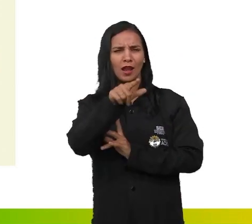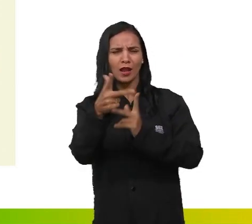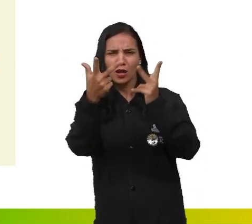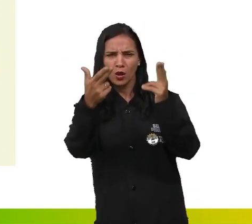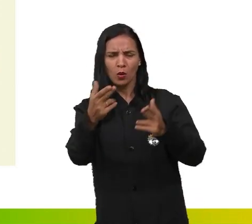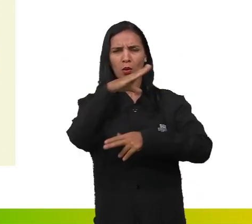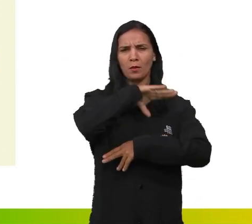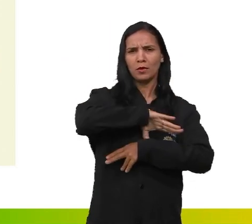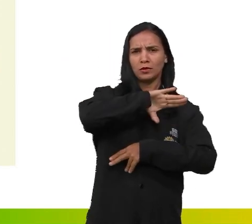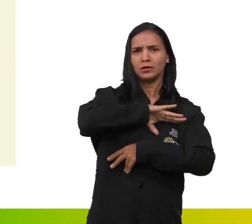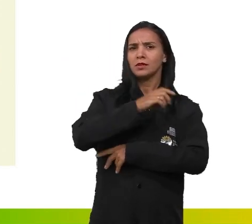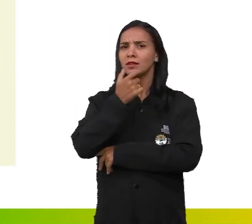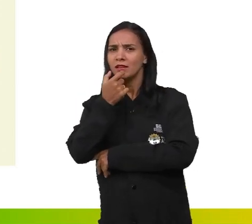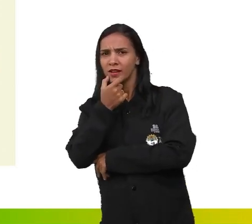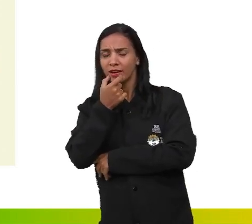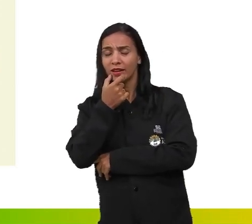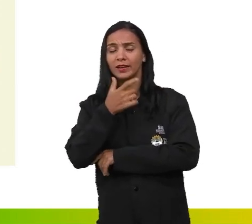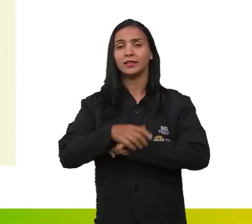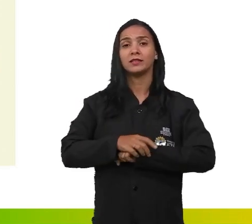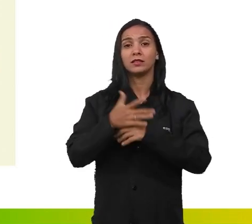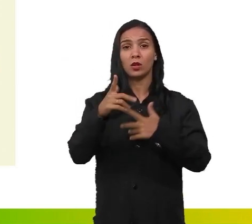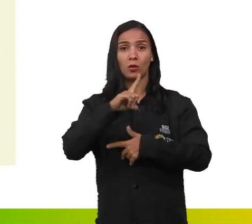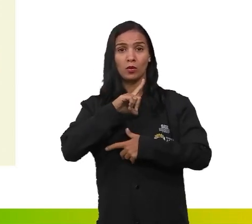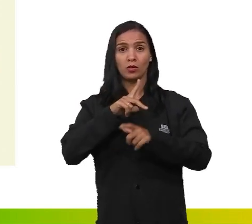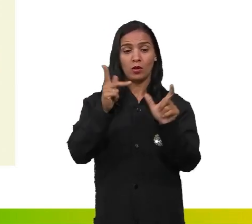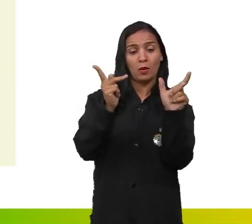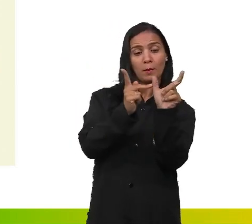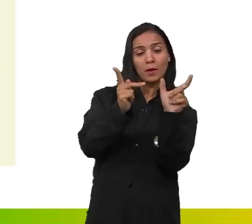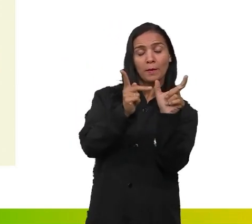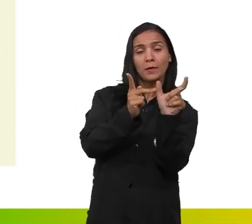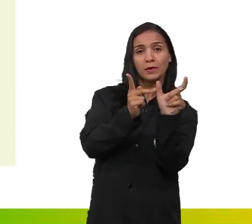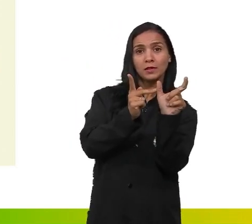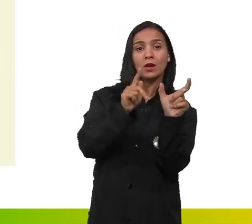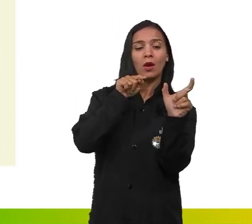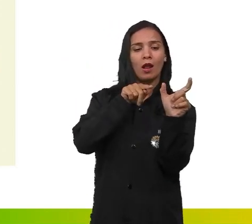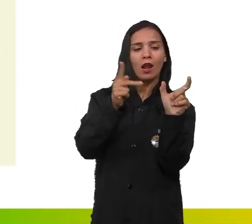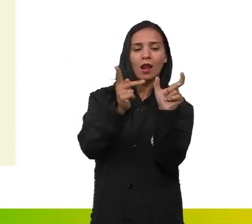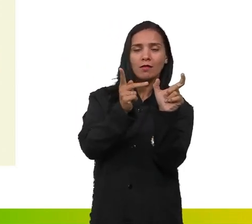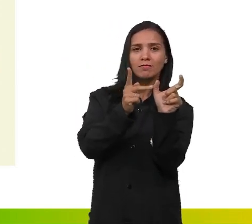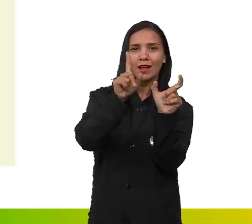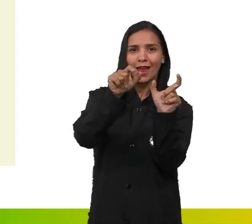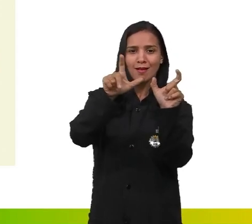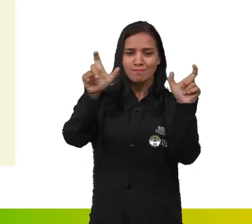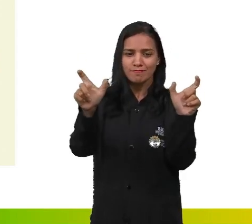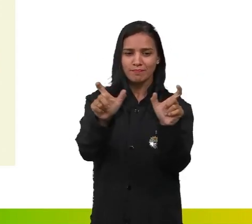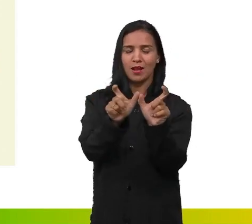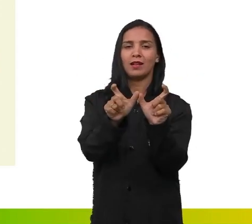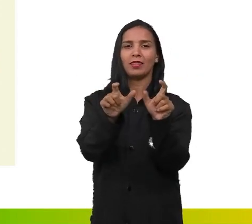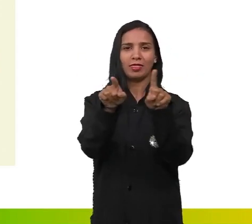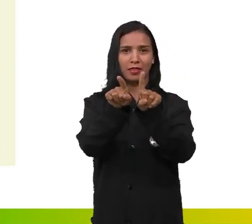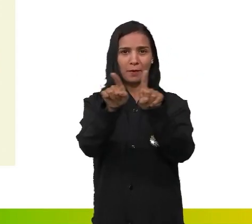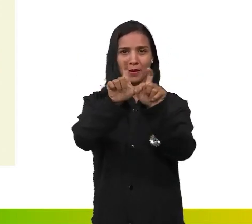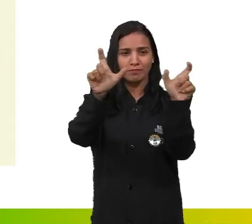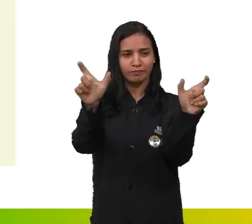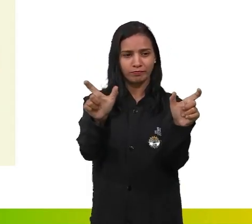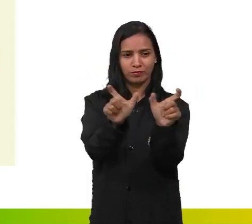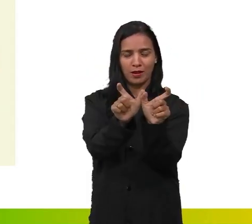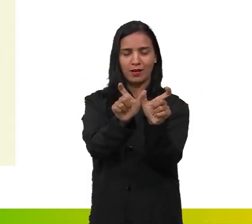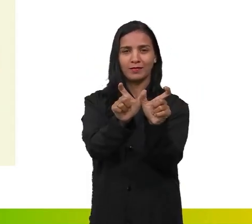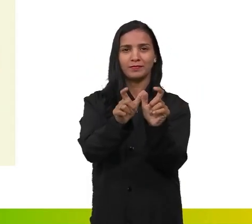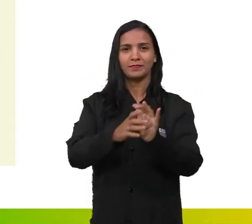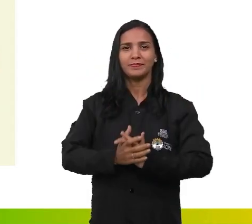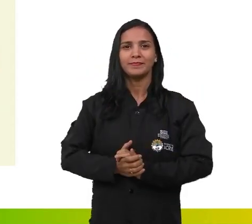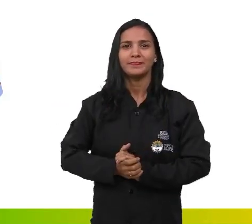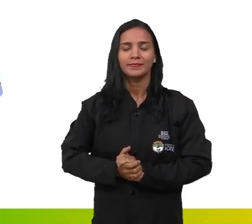nós temos elementos de ligação, são exatamente o papel das preposições, tudo bem?